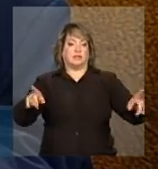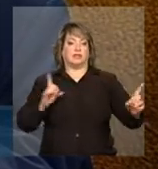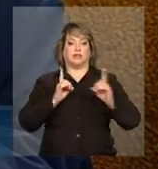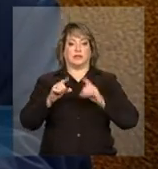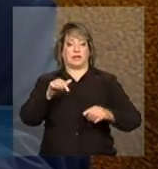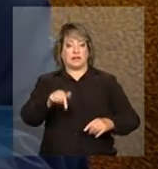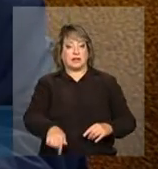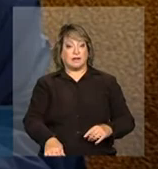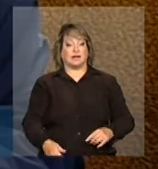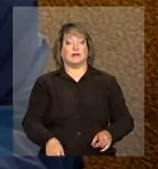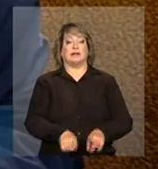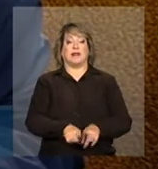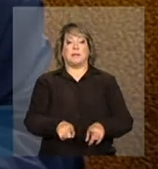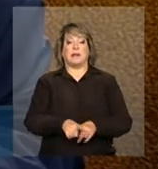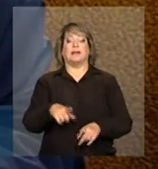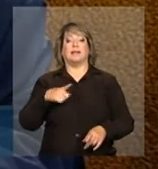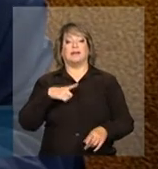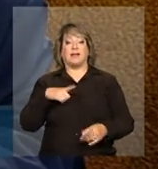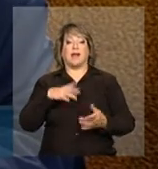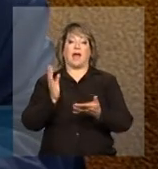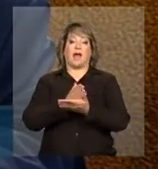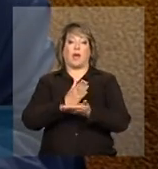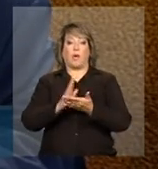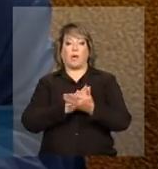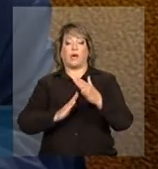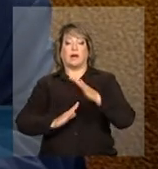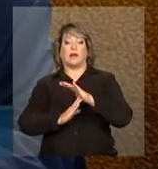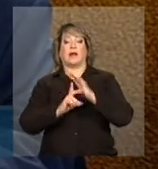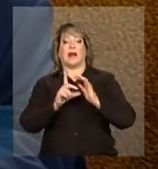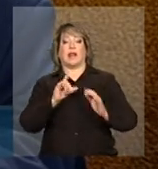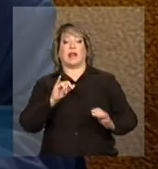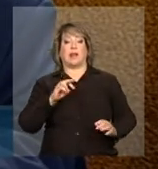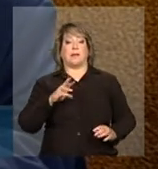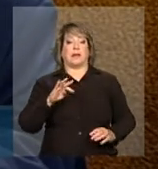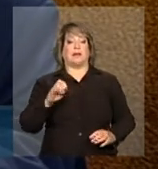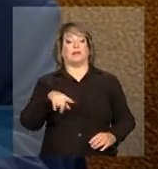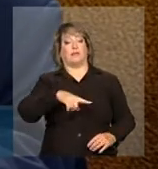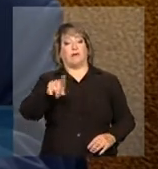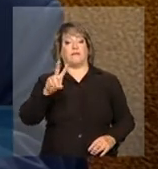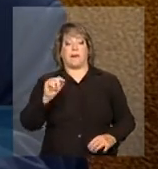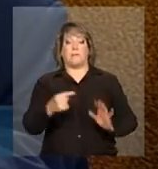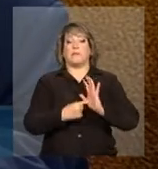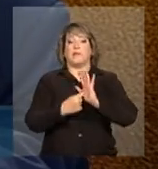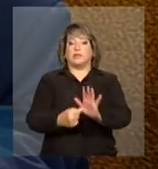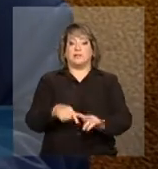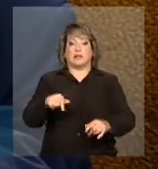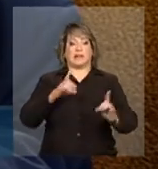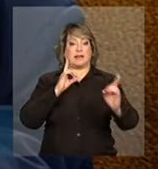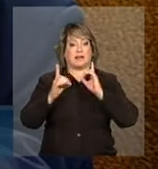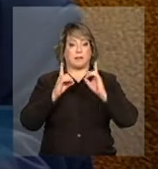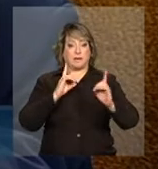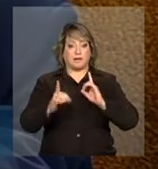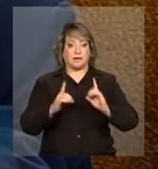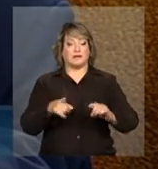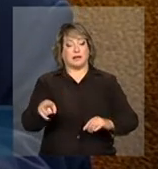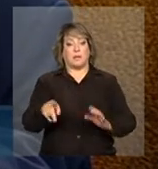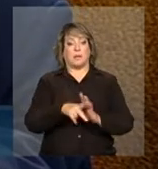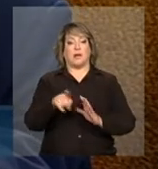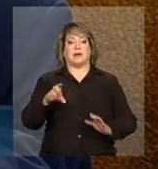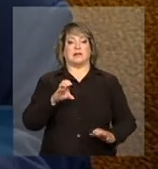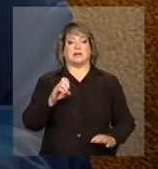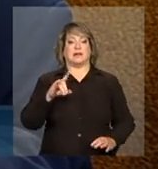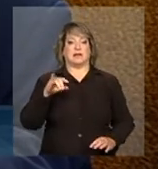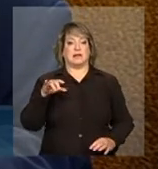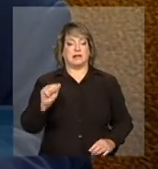quanto também ainda alguns limites que certamente vocês vão apontar nos debates e que a própria Célia, com